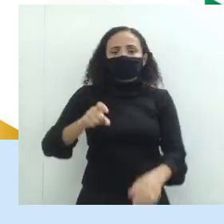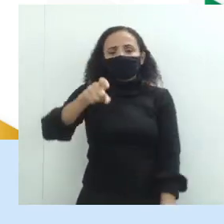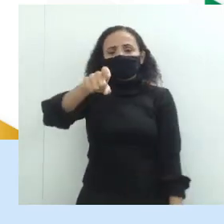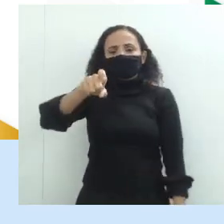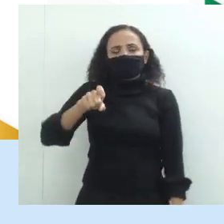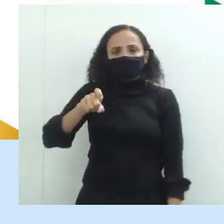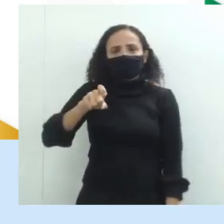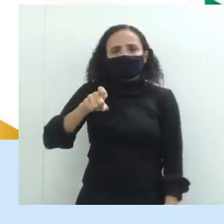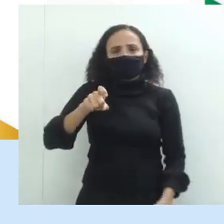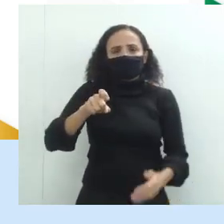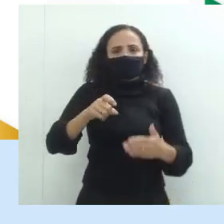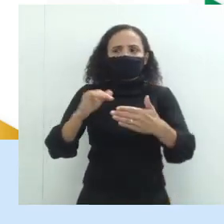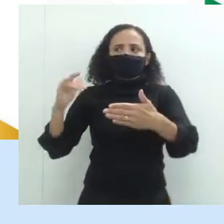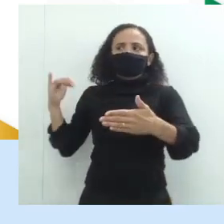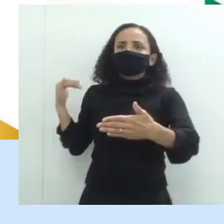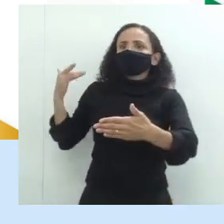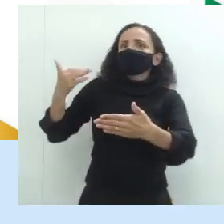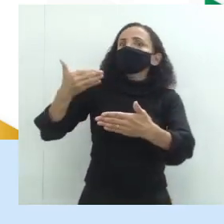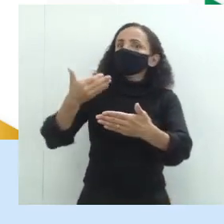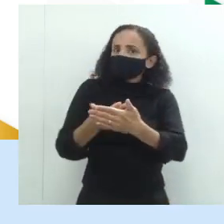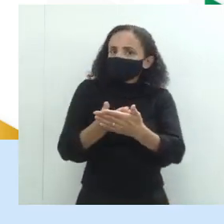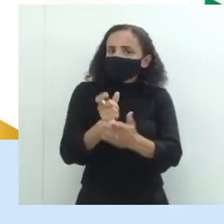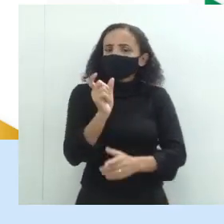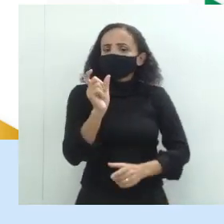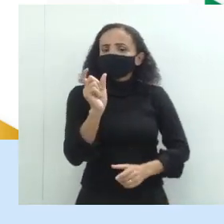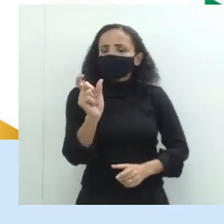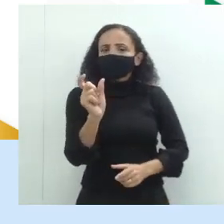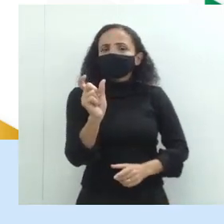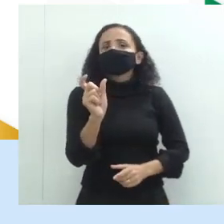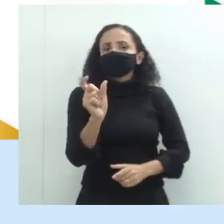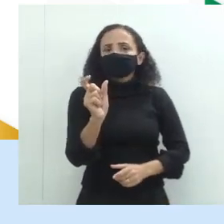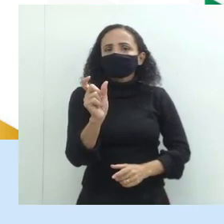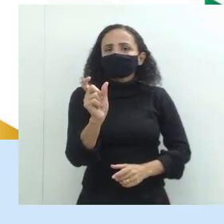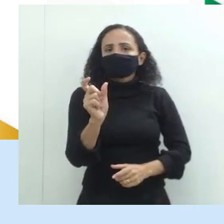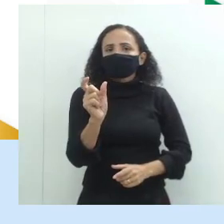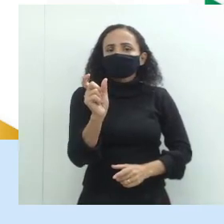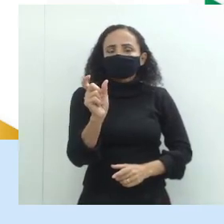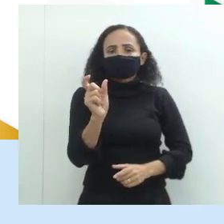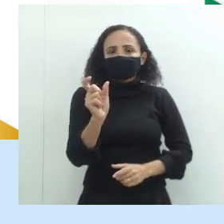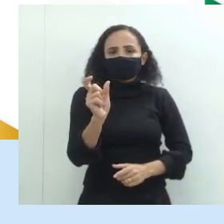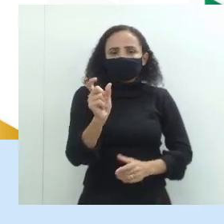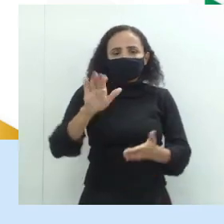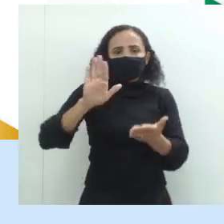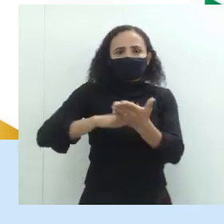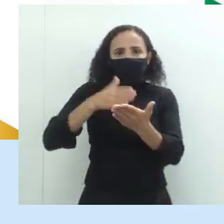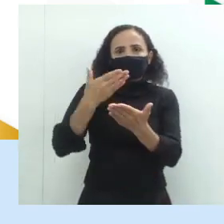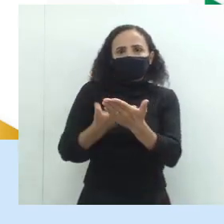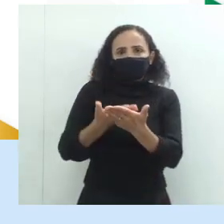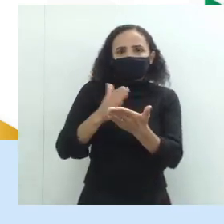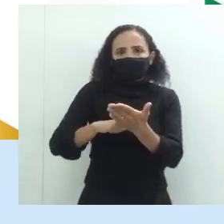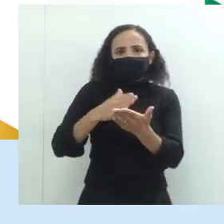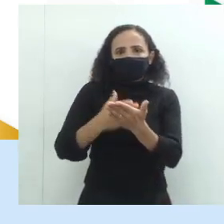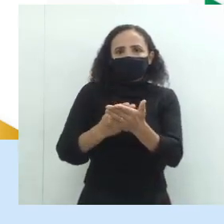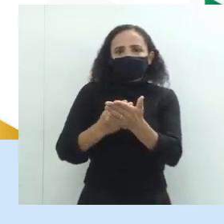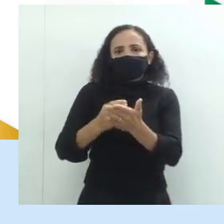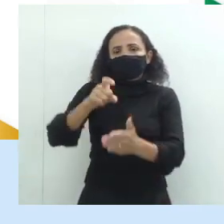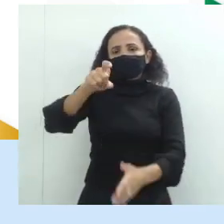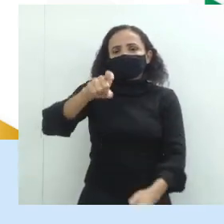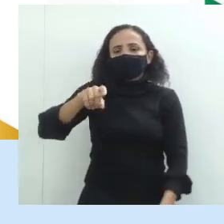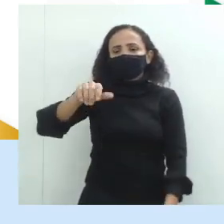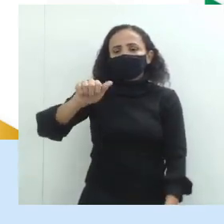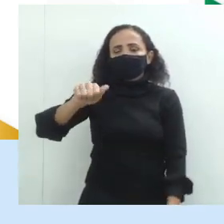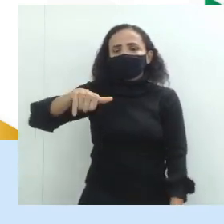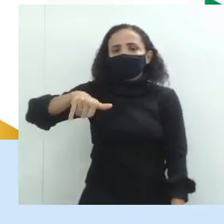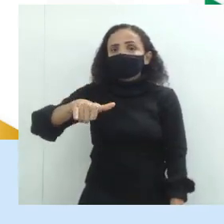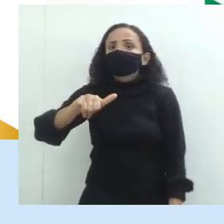é oriundo, né, das palavras, da tradução da palavra shay, por isso